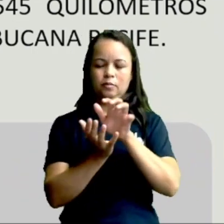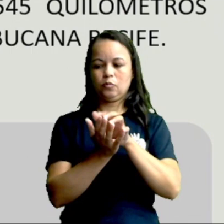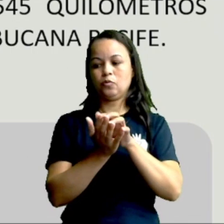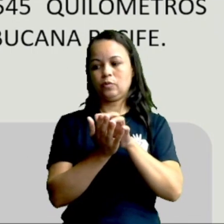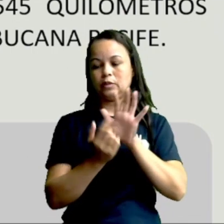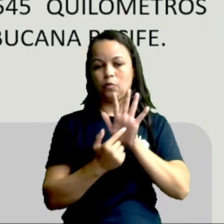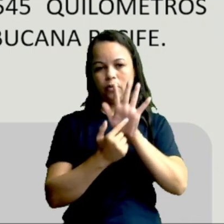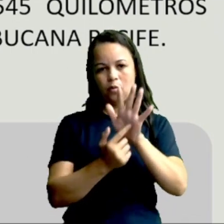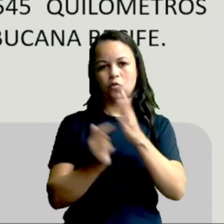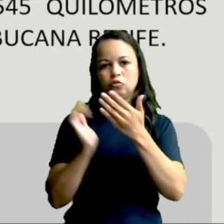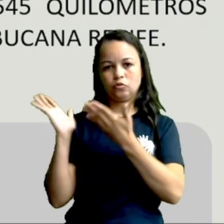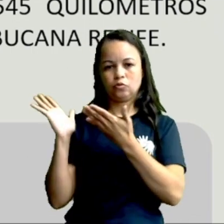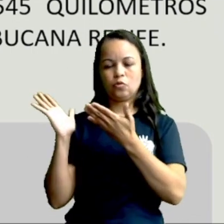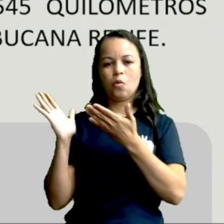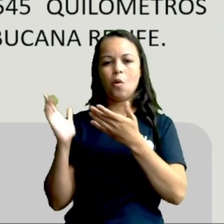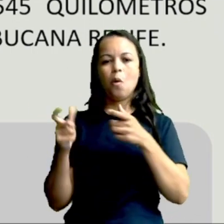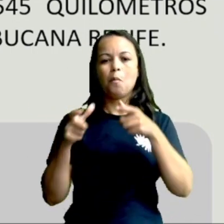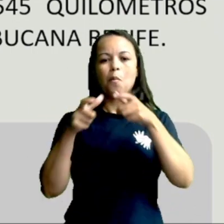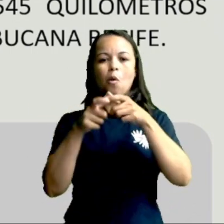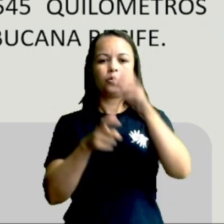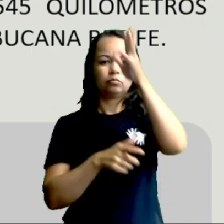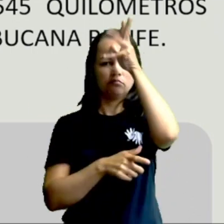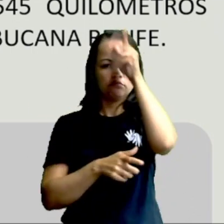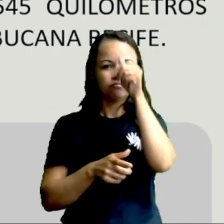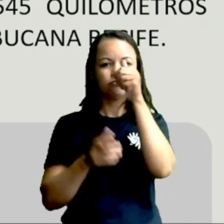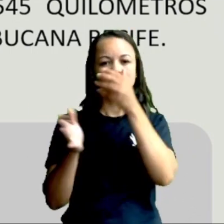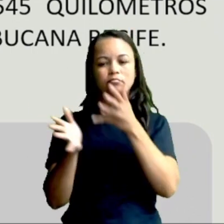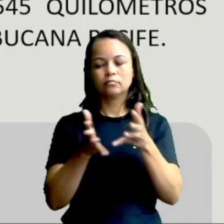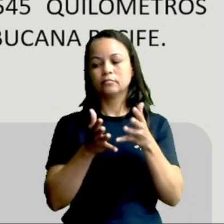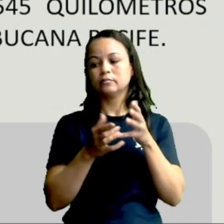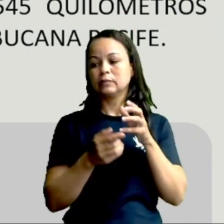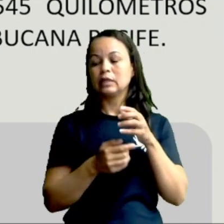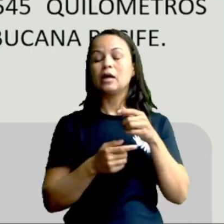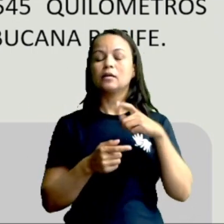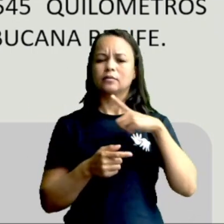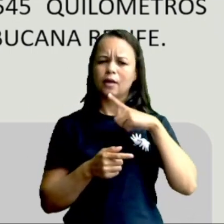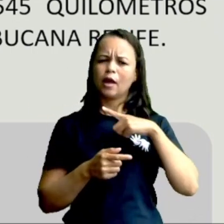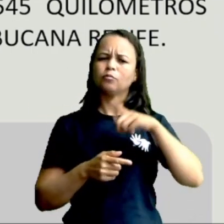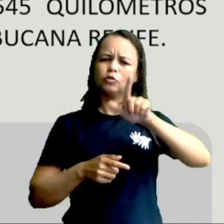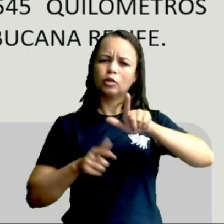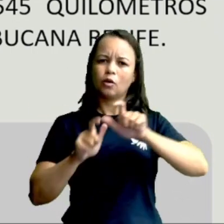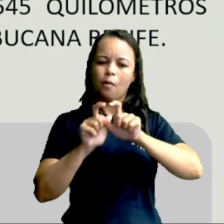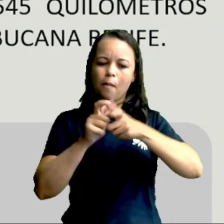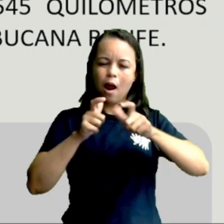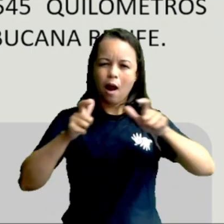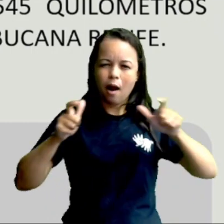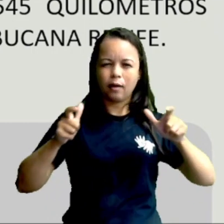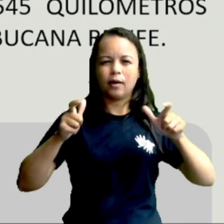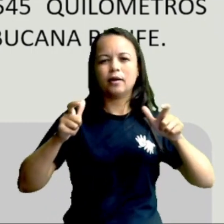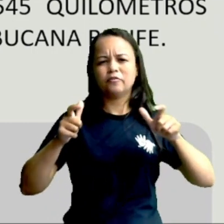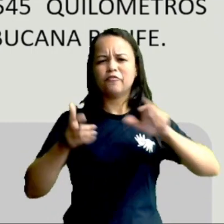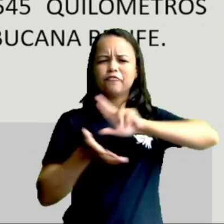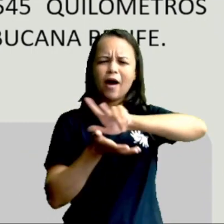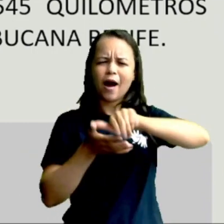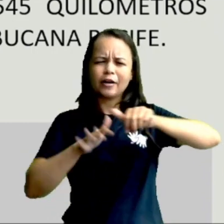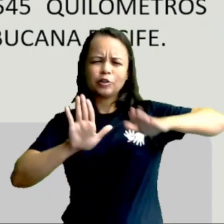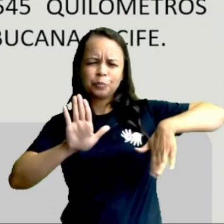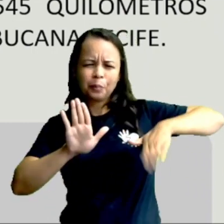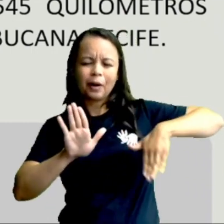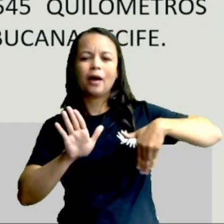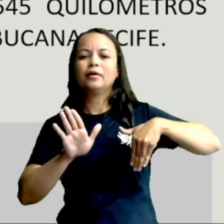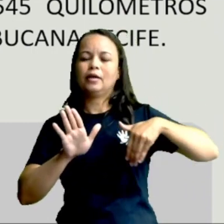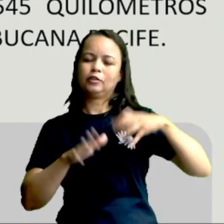Porto de Galinha. Mas aí, como vocês sabem, nós temos um litoral muito extenso e nós temos várias praias. E nossas praias